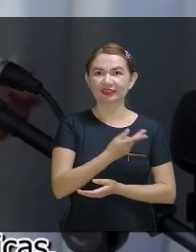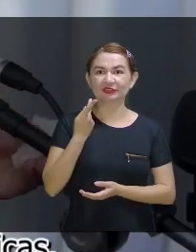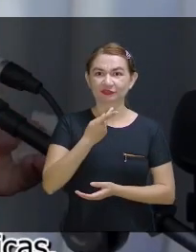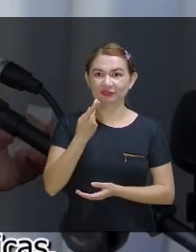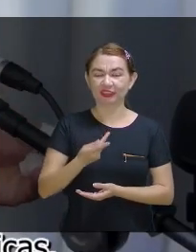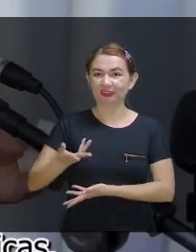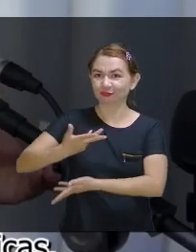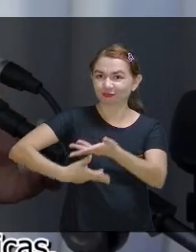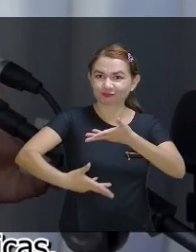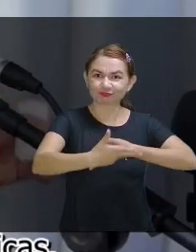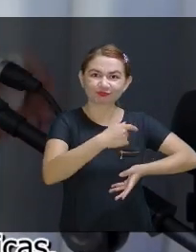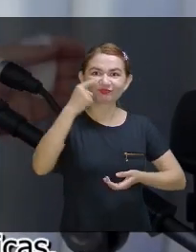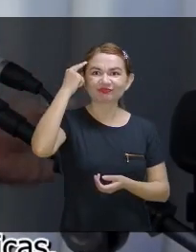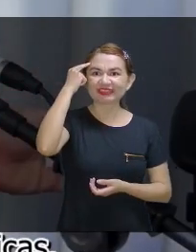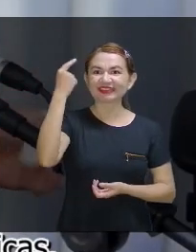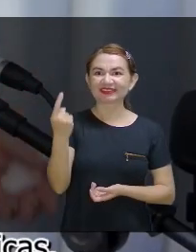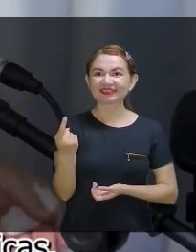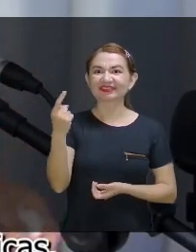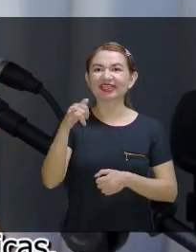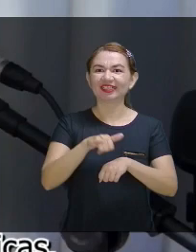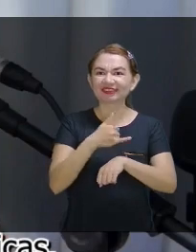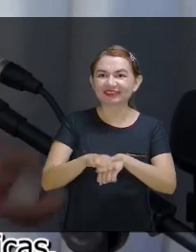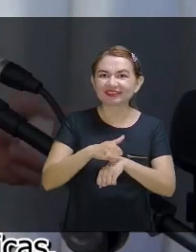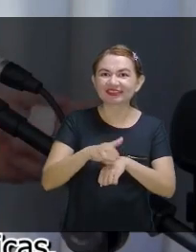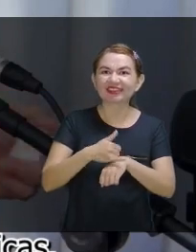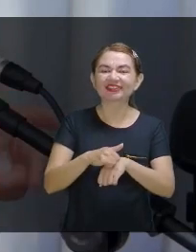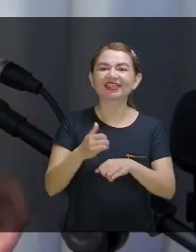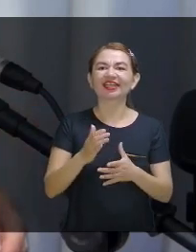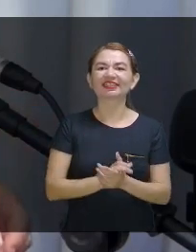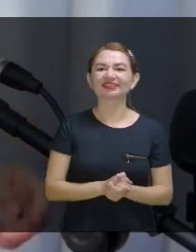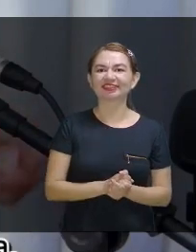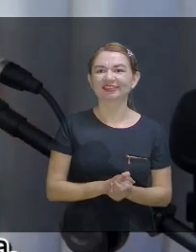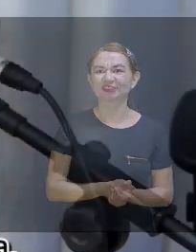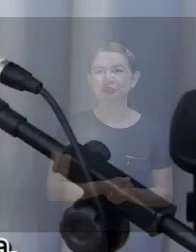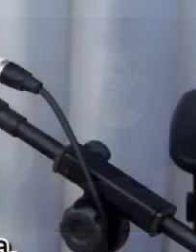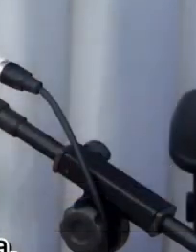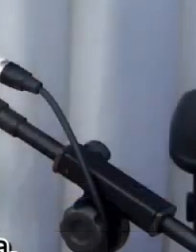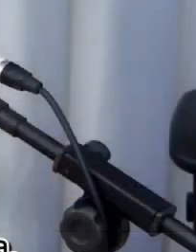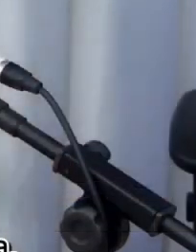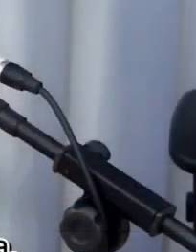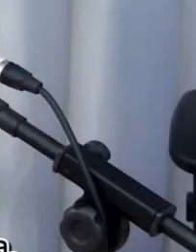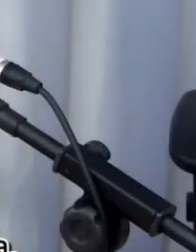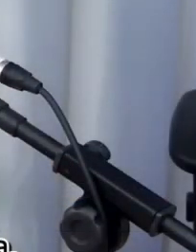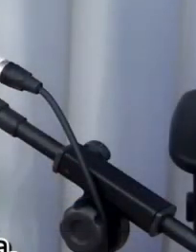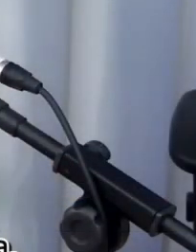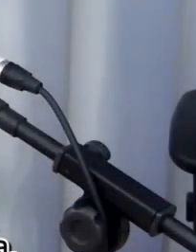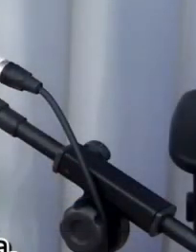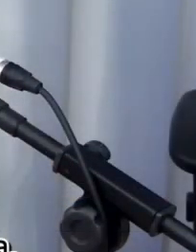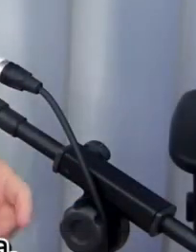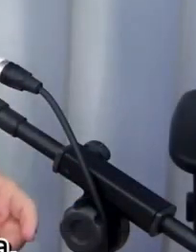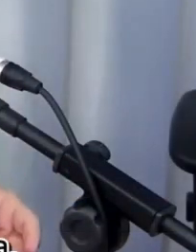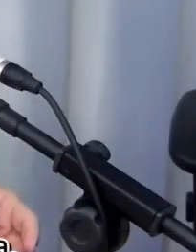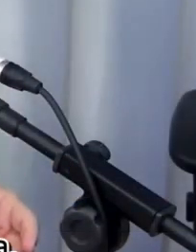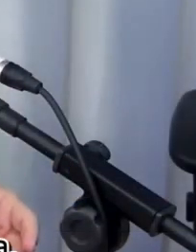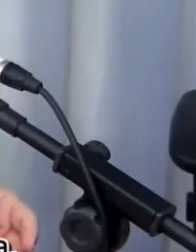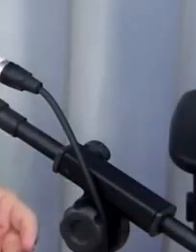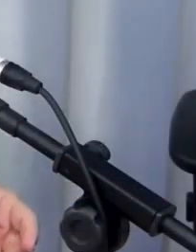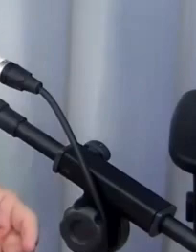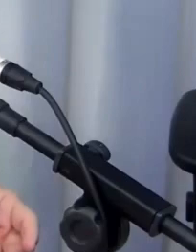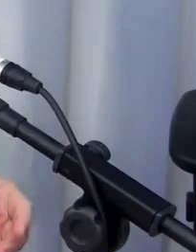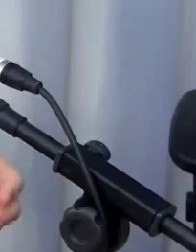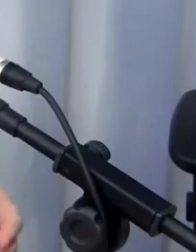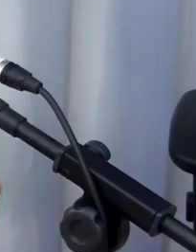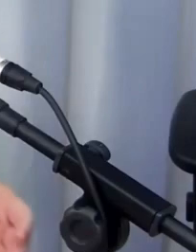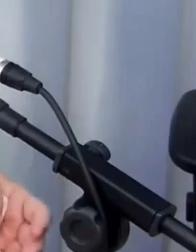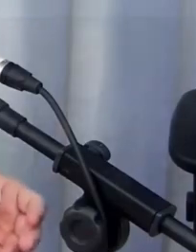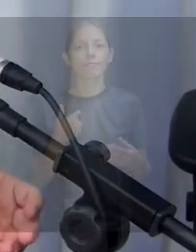troca, de intercâmbio de ideias, de práticas, de boas práticas. Para você ter, eu faço a eleição no meio da floresta amazônica,